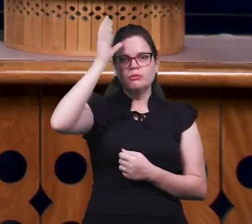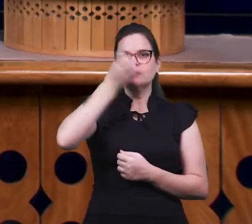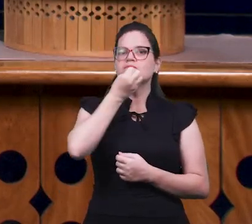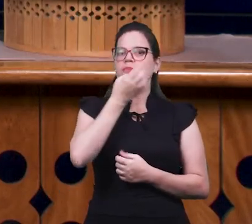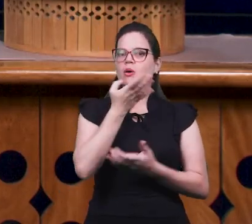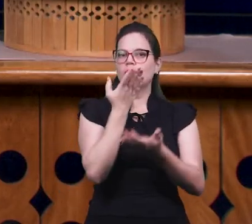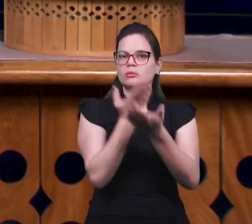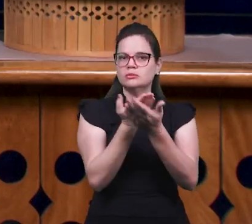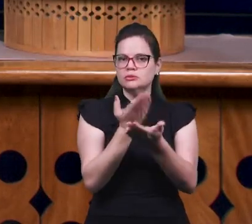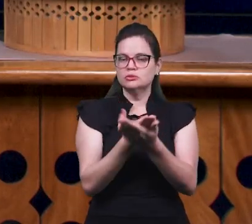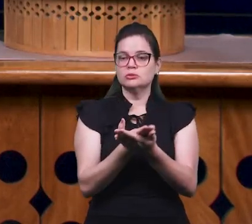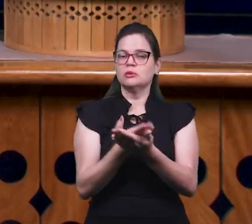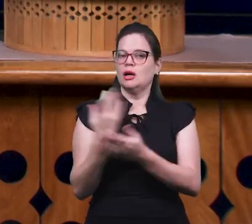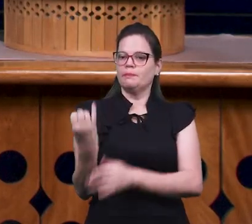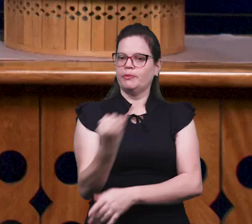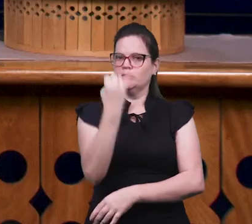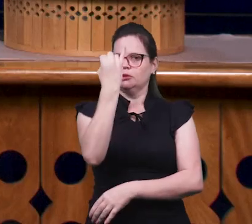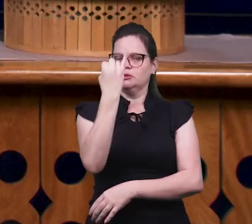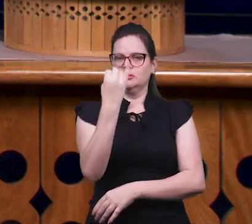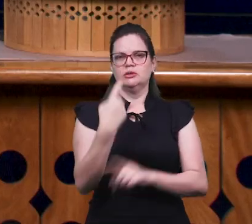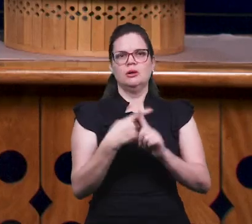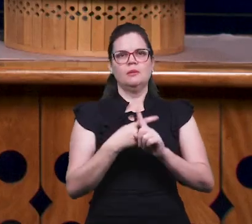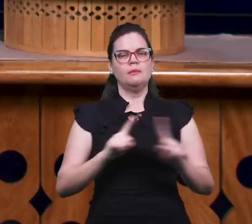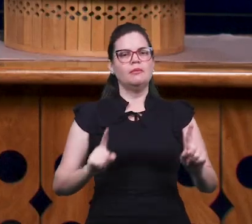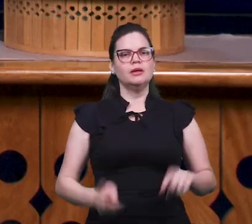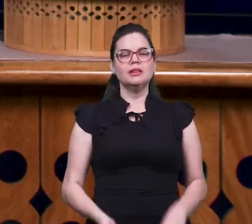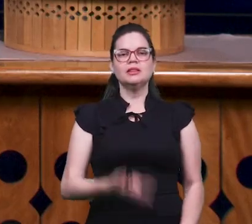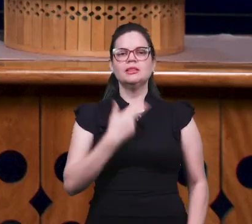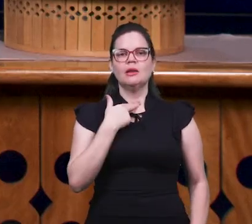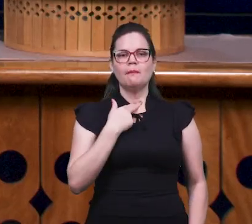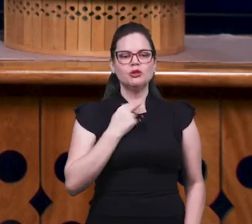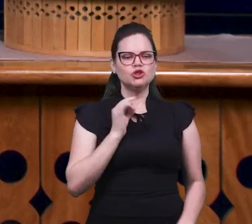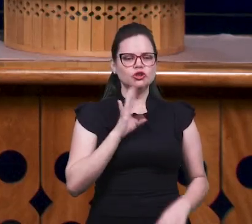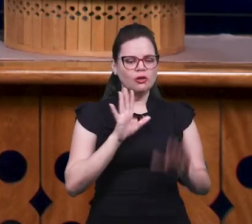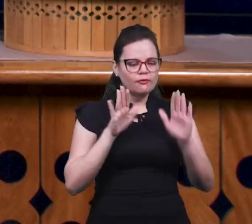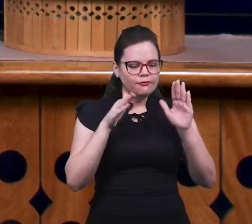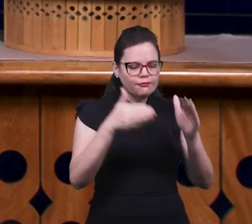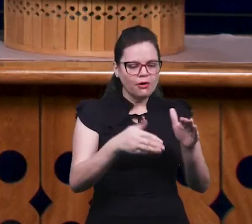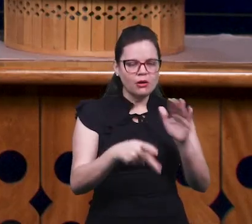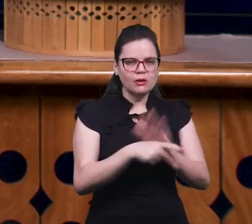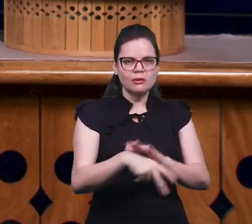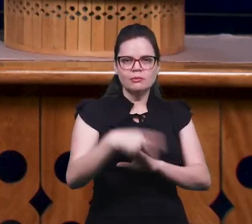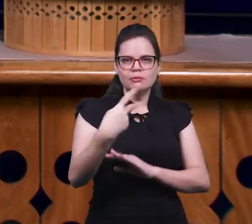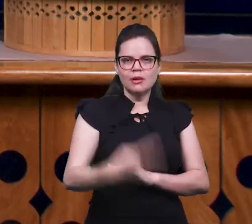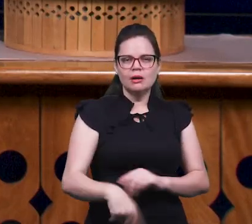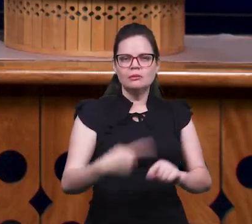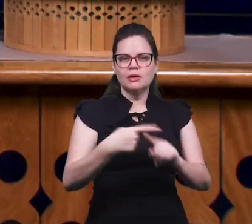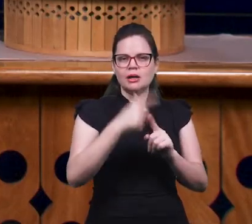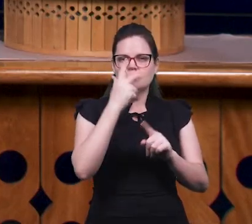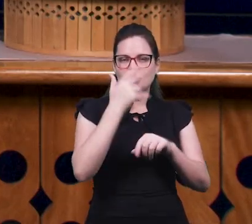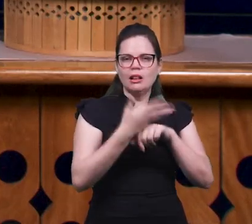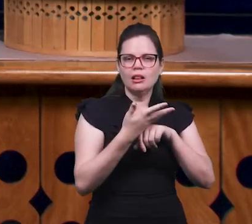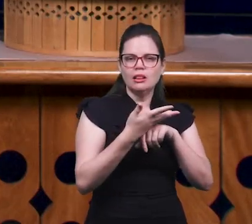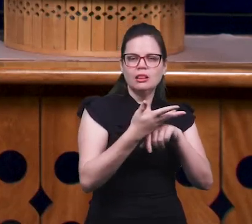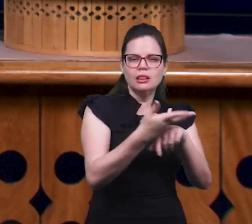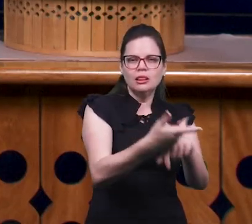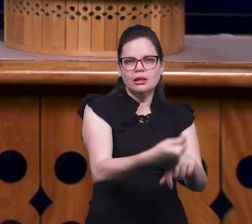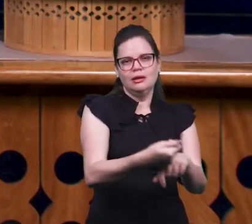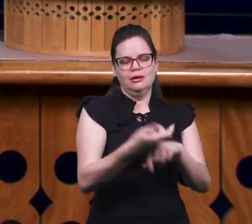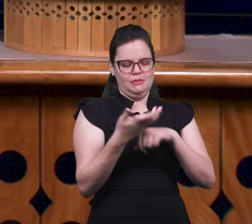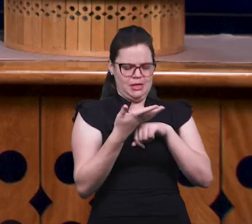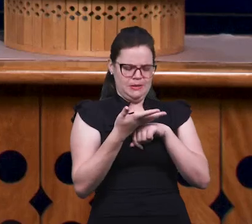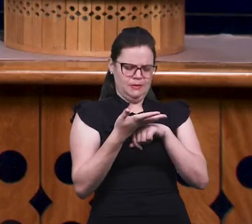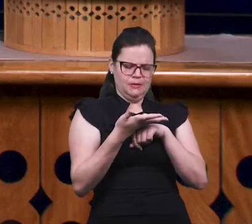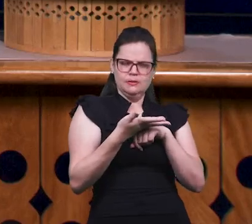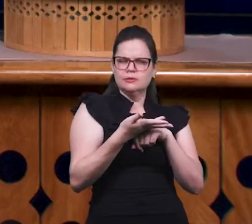deixar, como o apóstolo Paulo já falou desde o início lá, você não pode deixar que as vãs sutilezas, que as coisas são sutis. Você